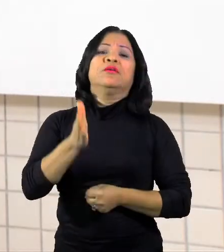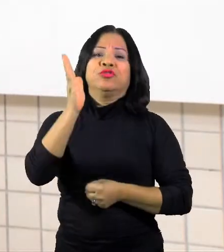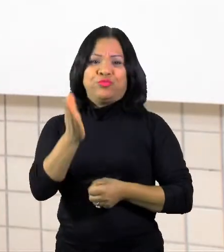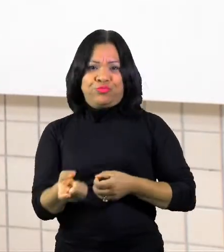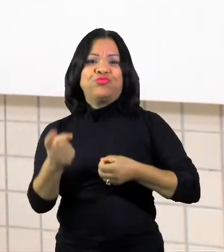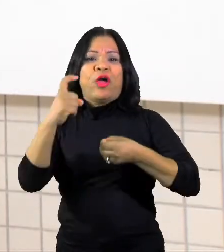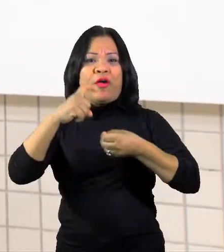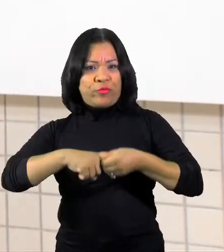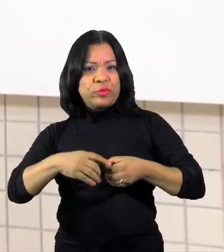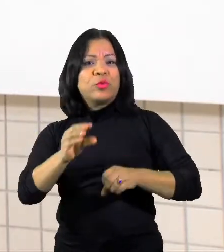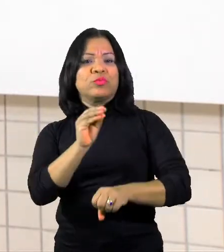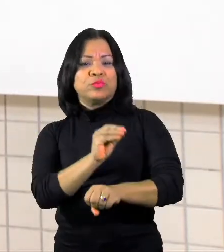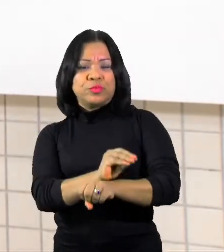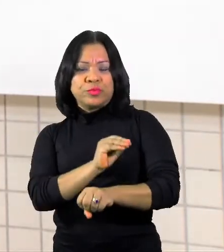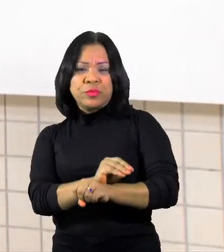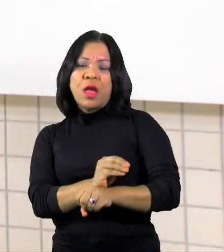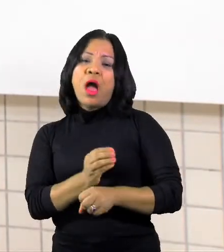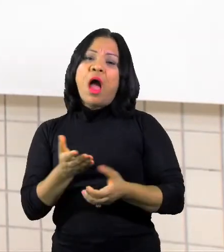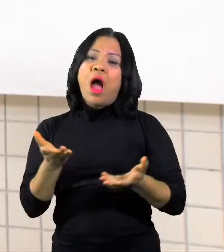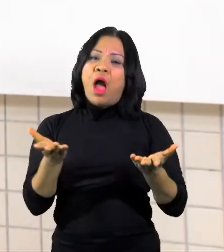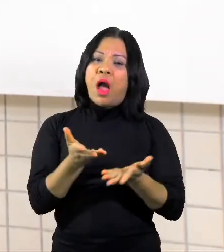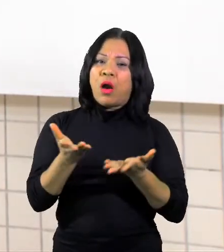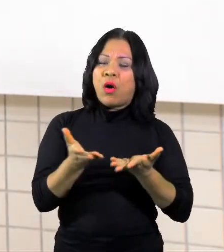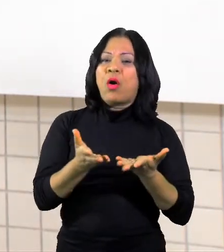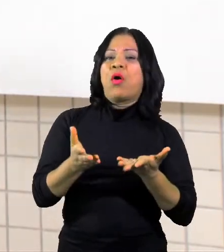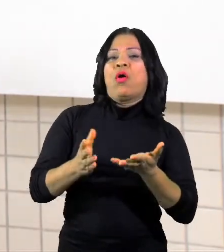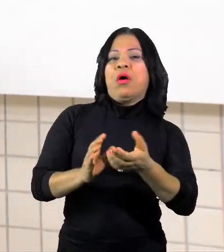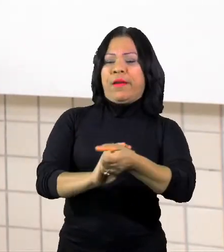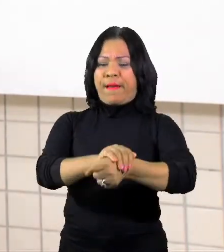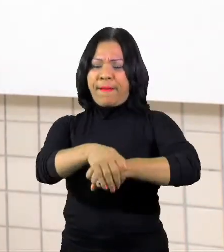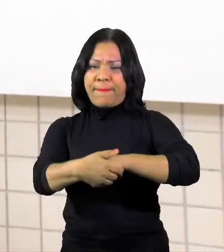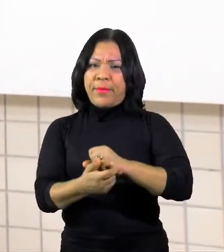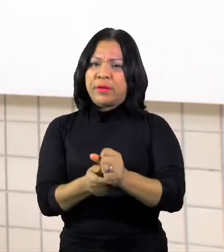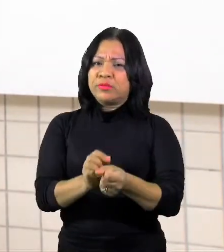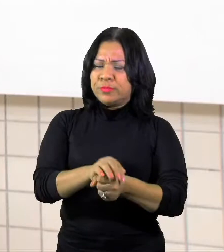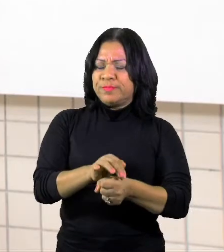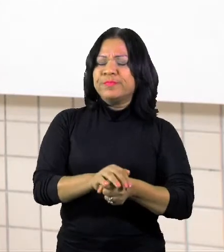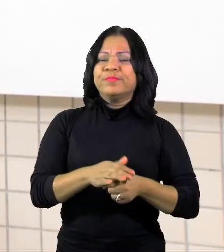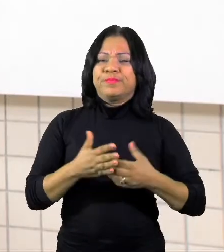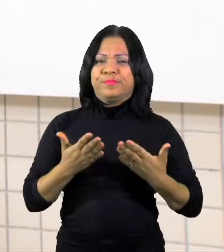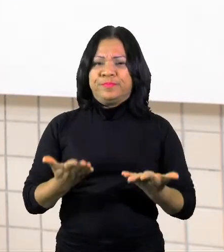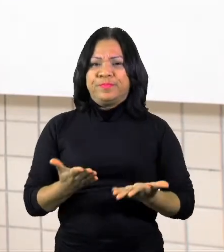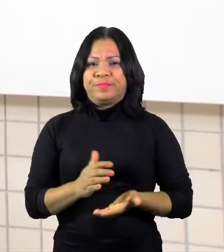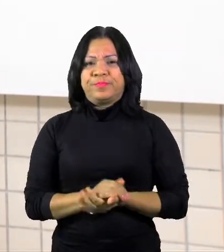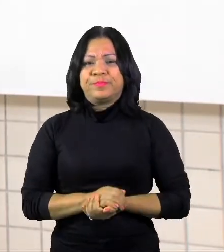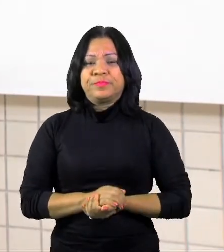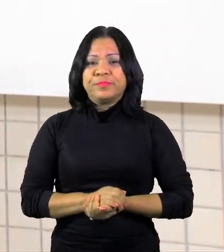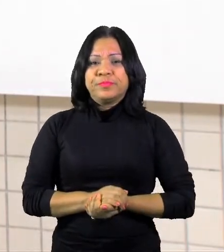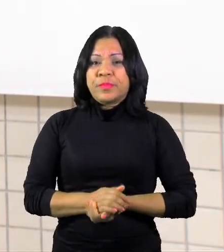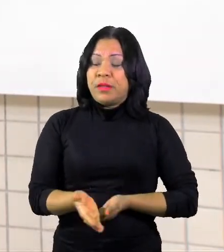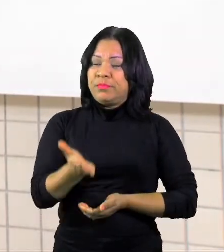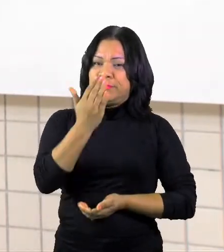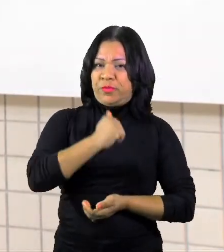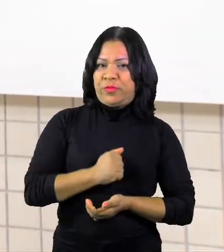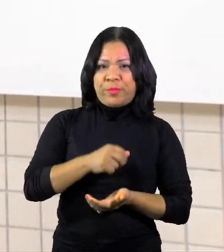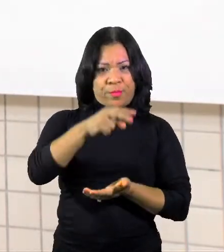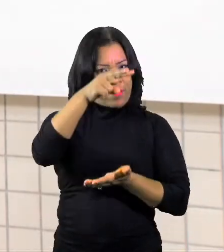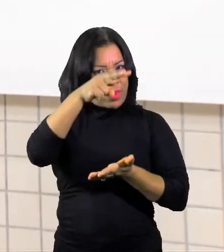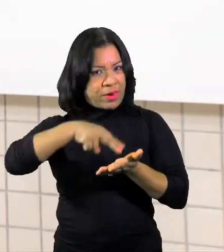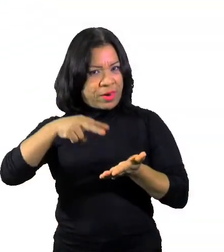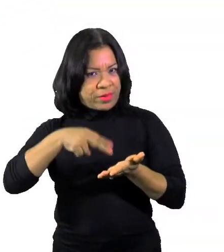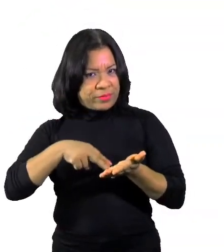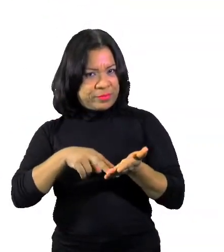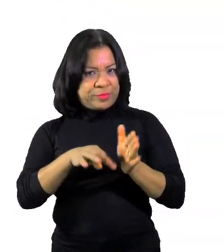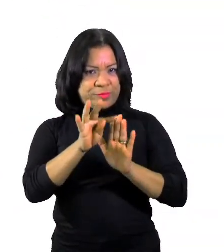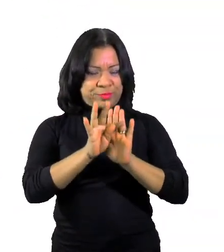de dias aí fazendo esse tratamento da queimadura das patas. Certo? Então vamos lá. Vamos para a leitura do